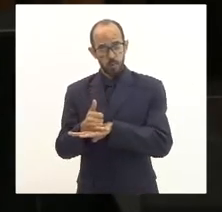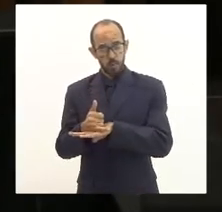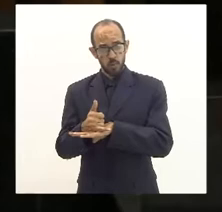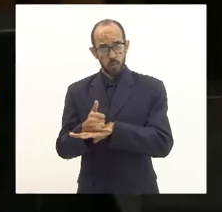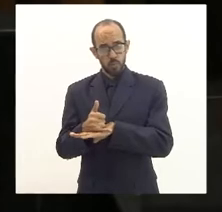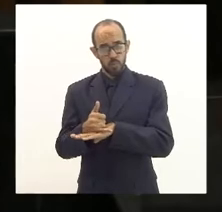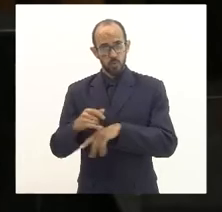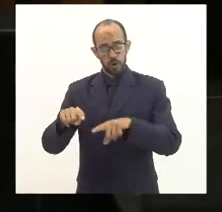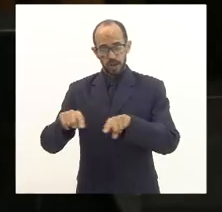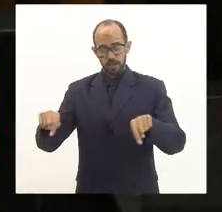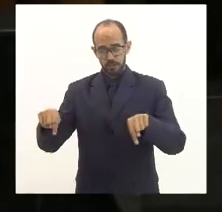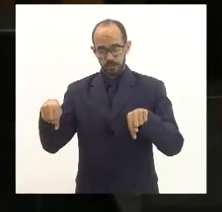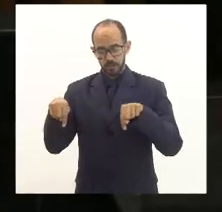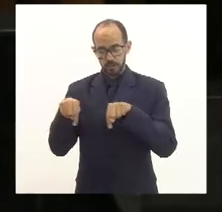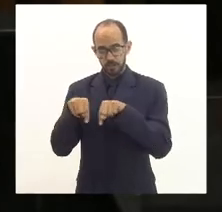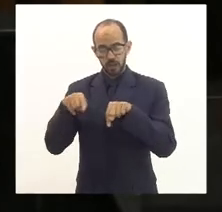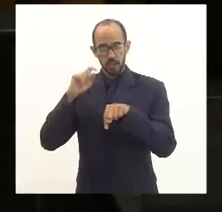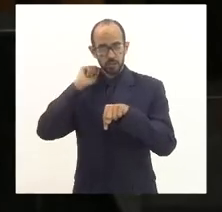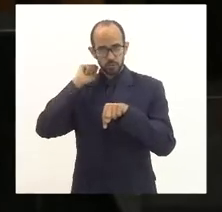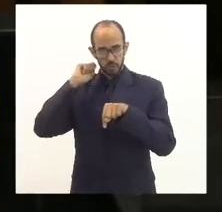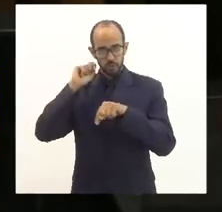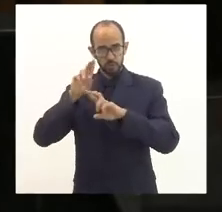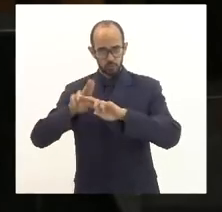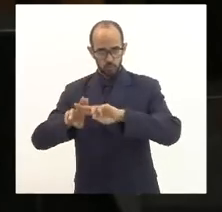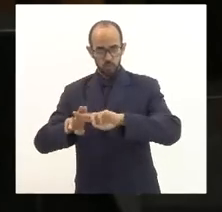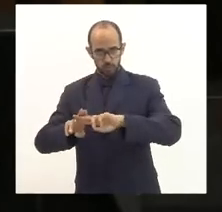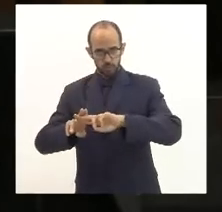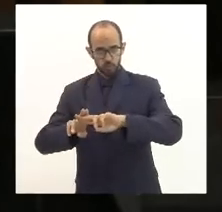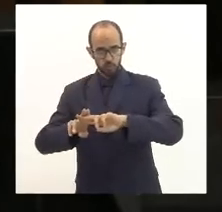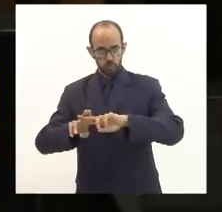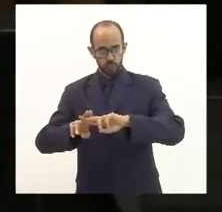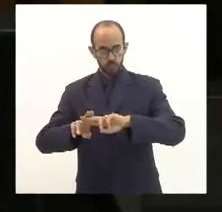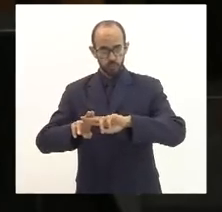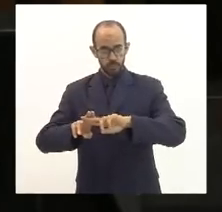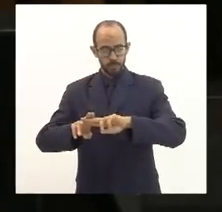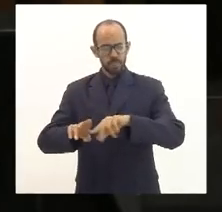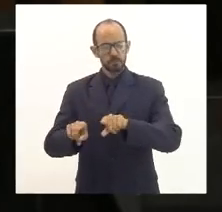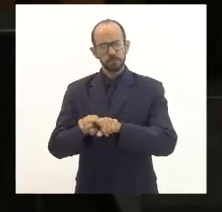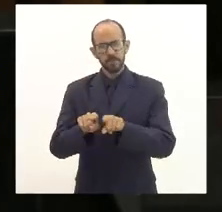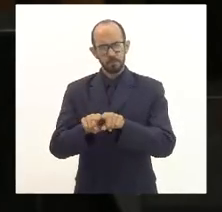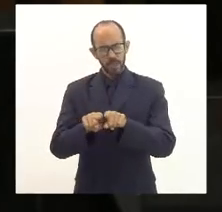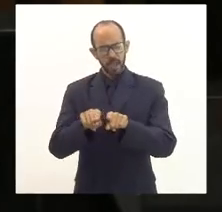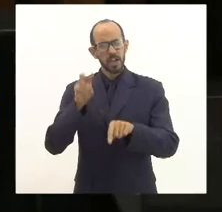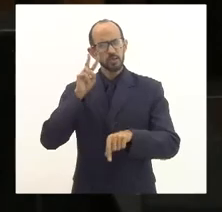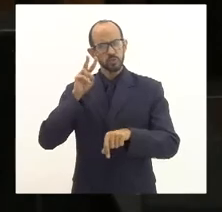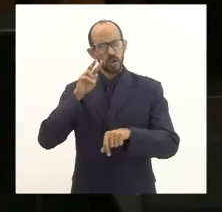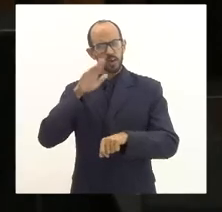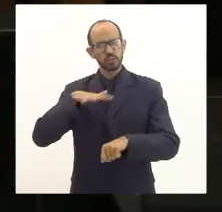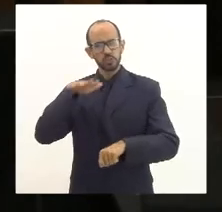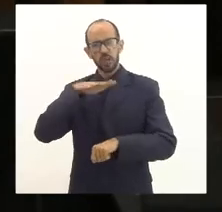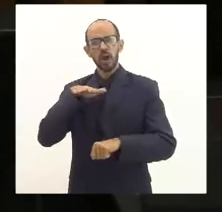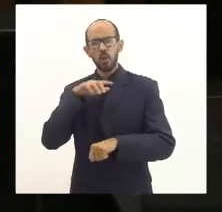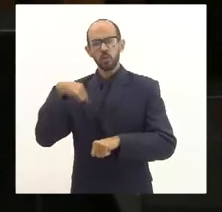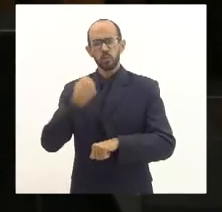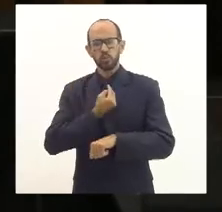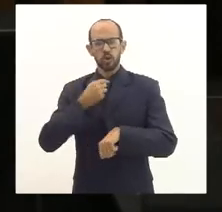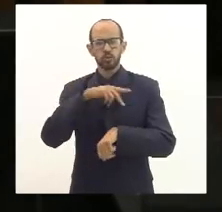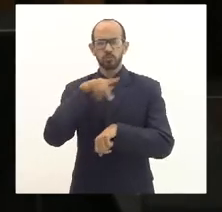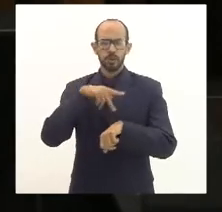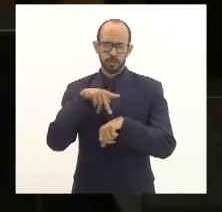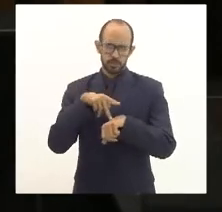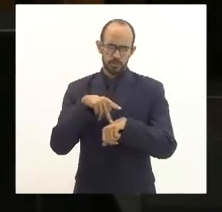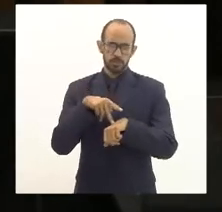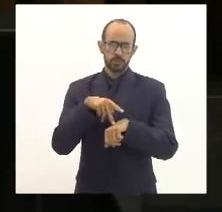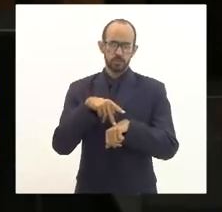Tiradentes a bom E fora a história geral do nosso país